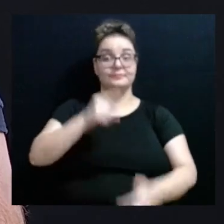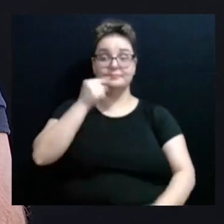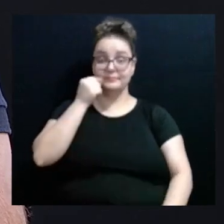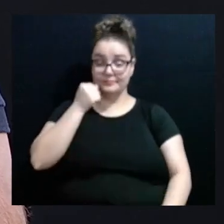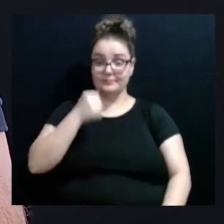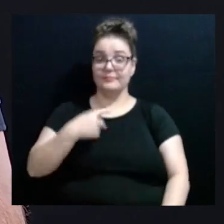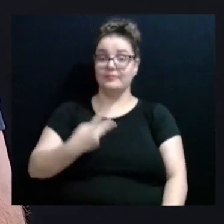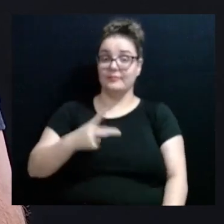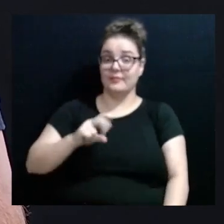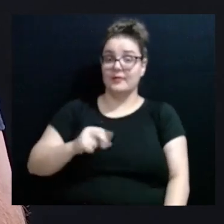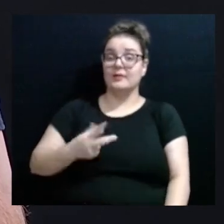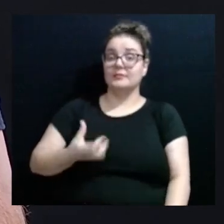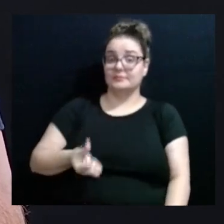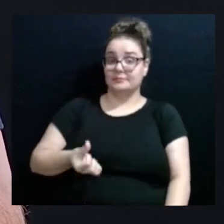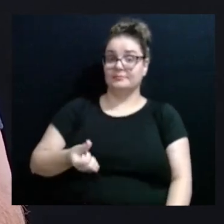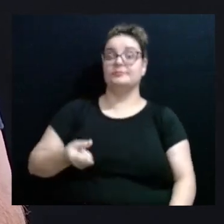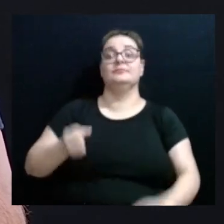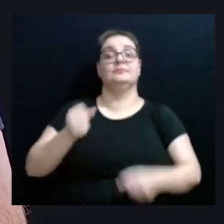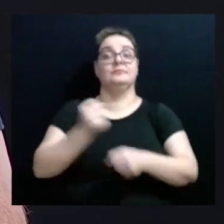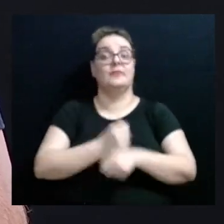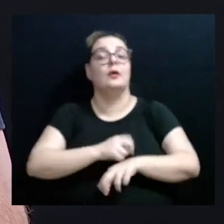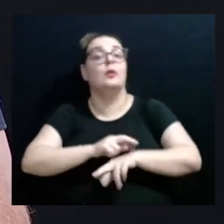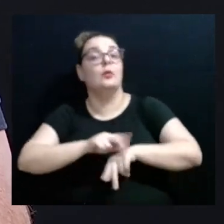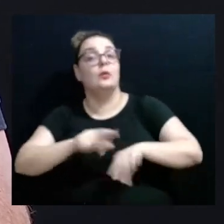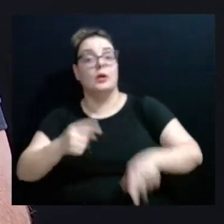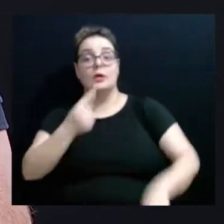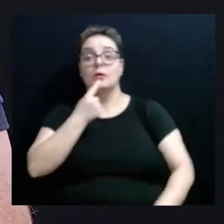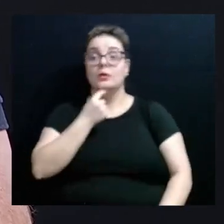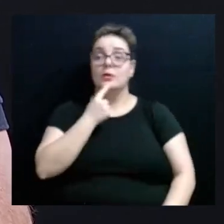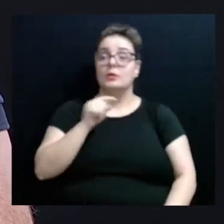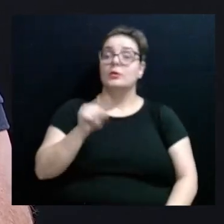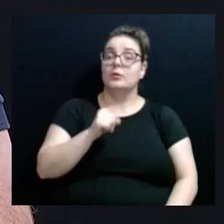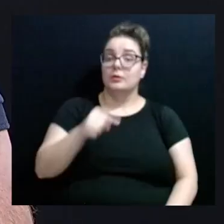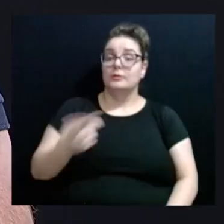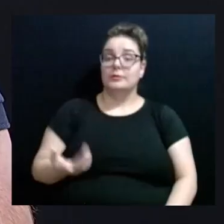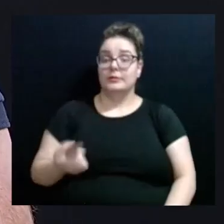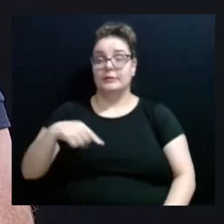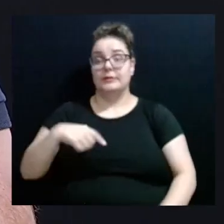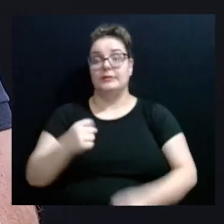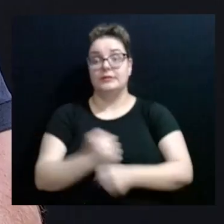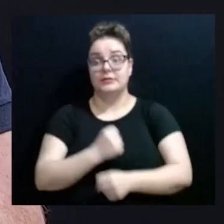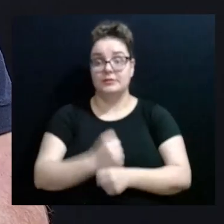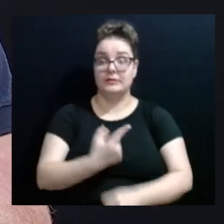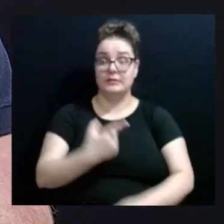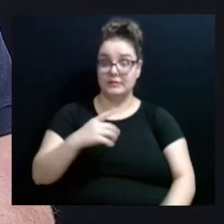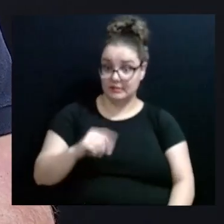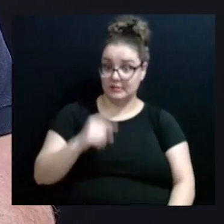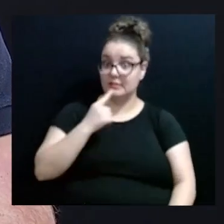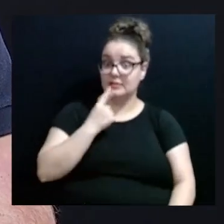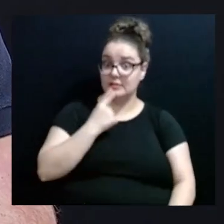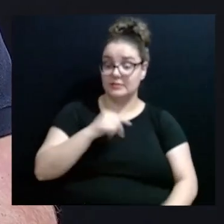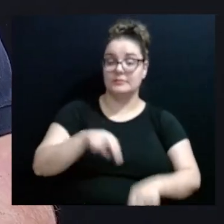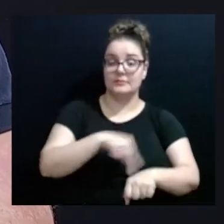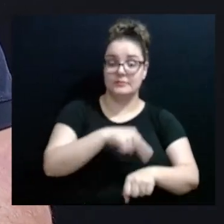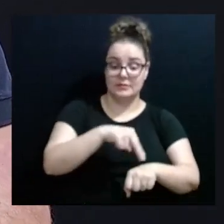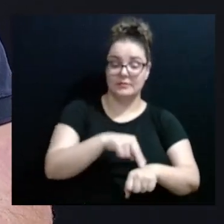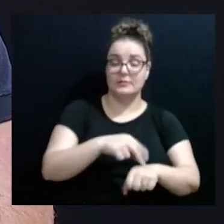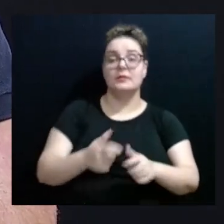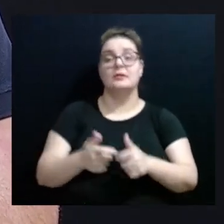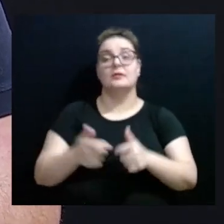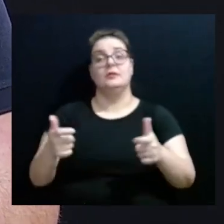Tá no ar mais um Na Ponta do Lápis e 2026 é um ano com muitos feriados. Só neste ano nós temos 10